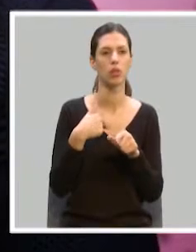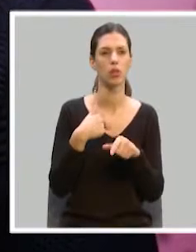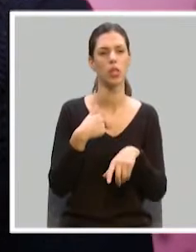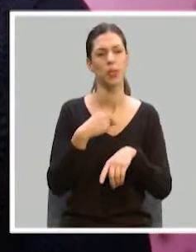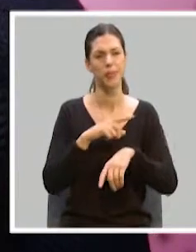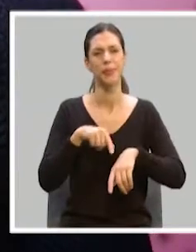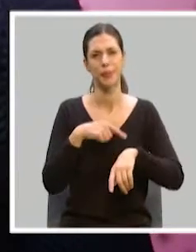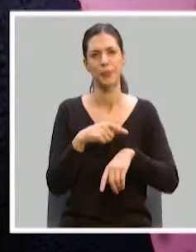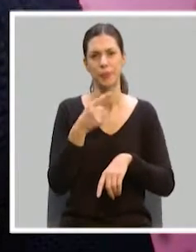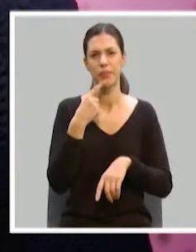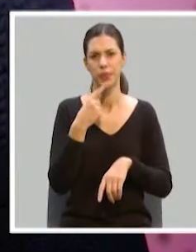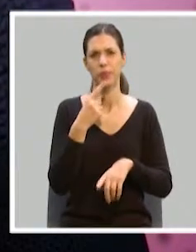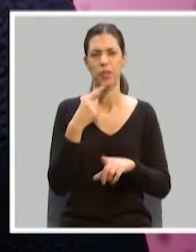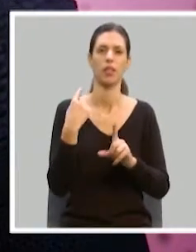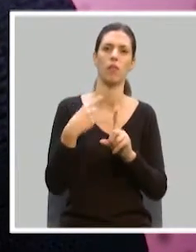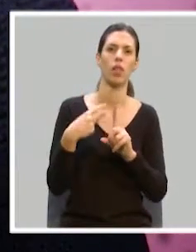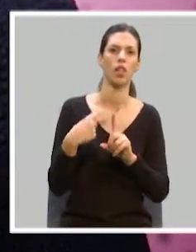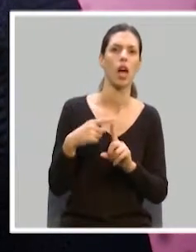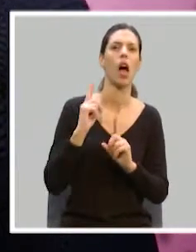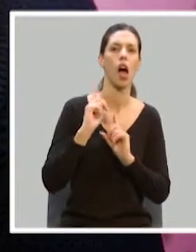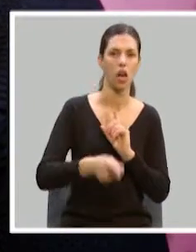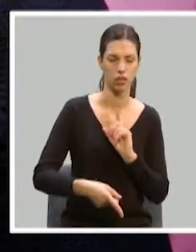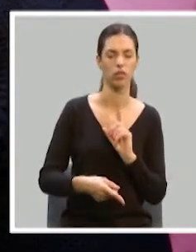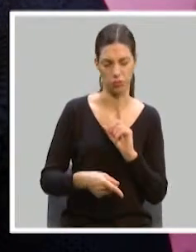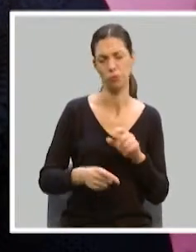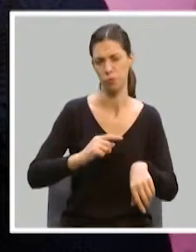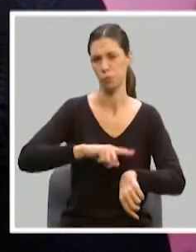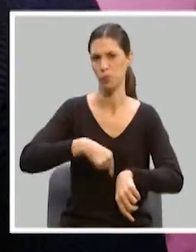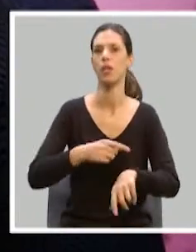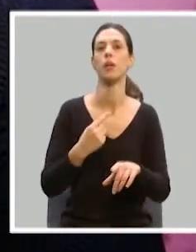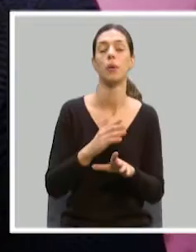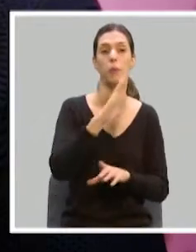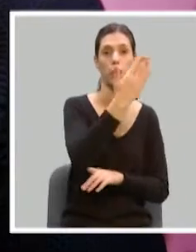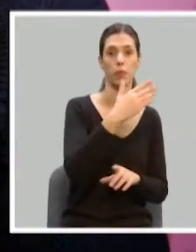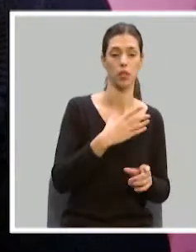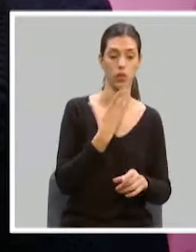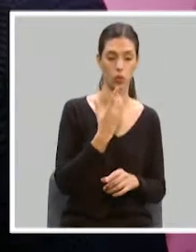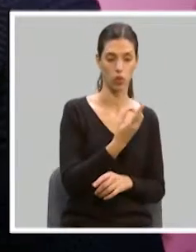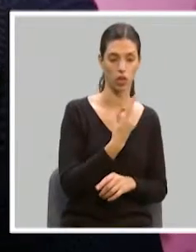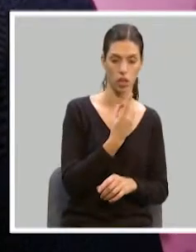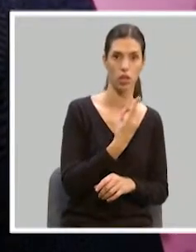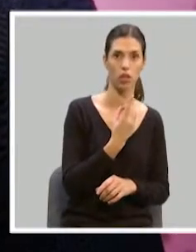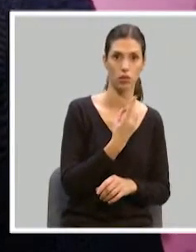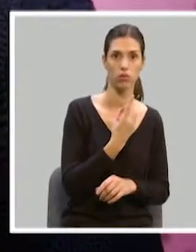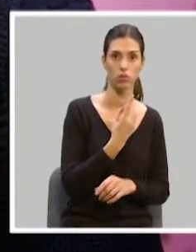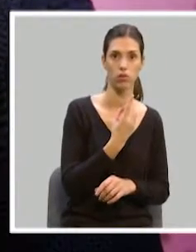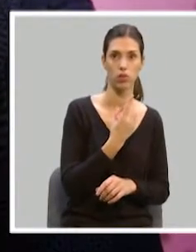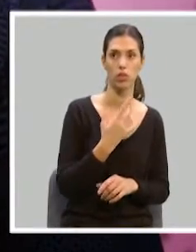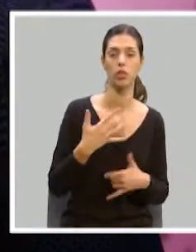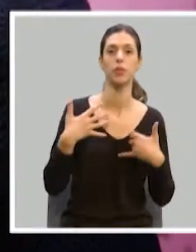demorei a perceber as vantagens que ela tem prezar pela solidão e depois